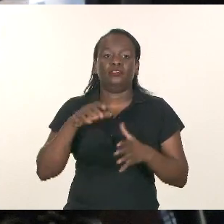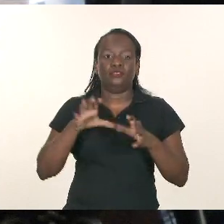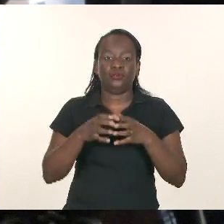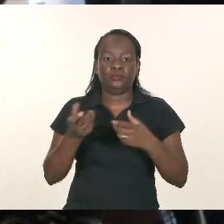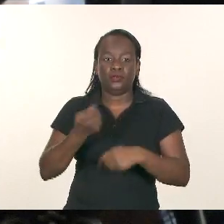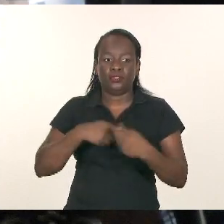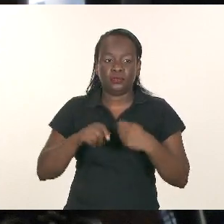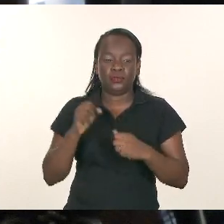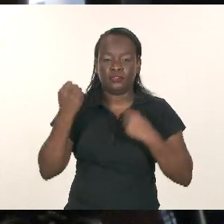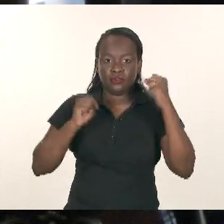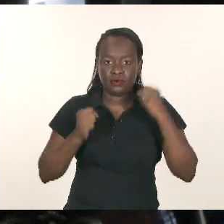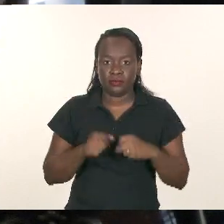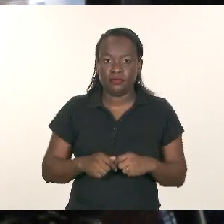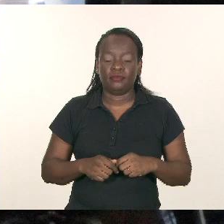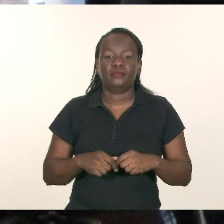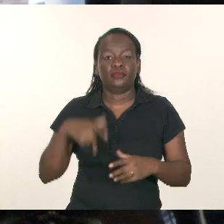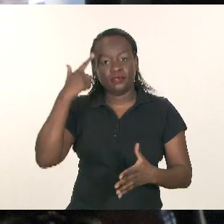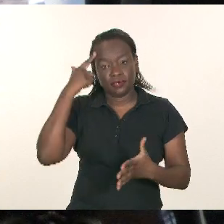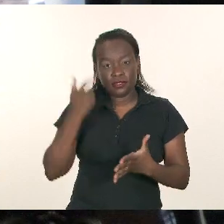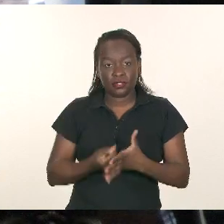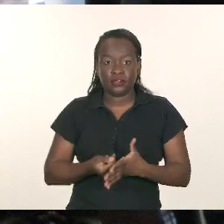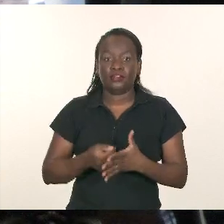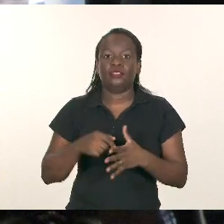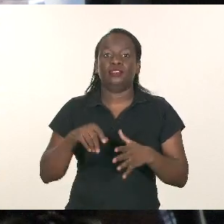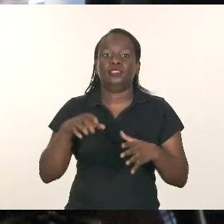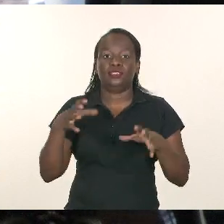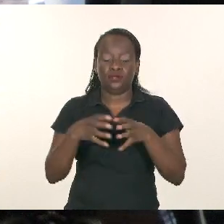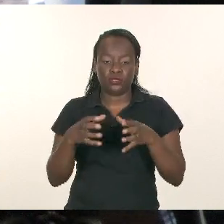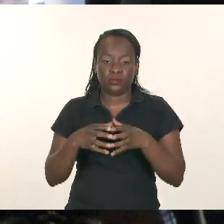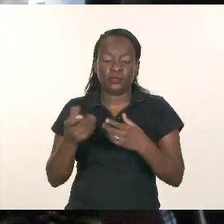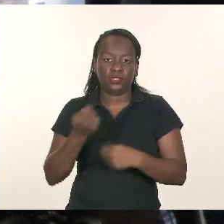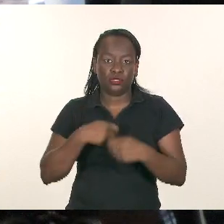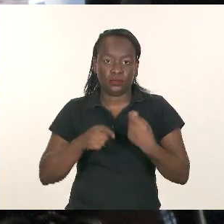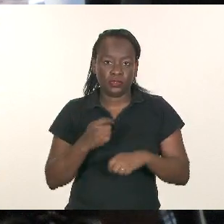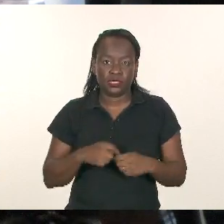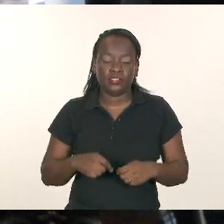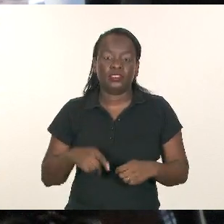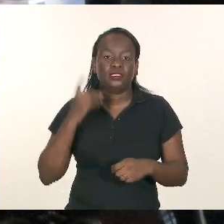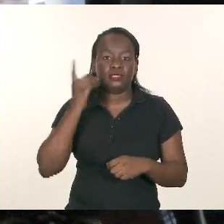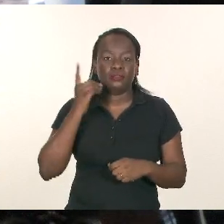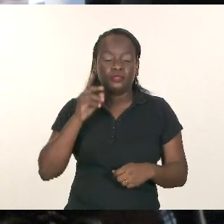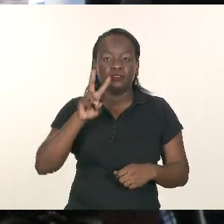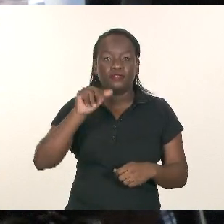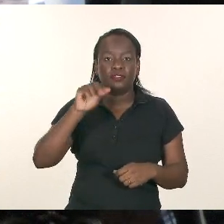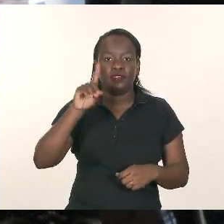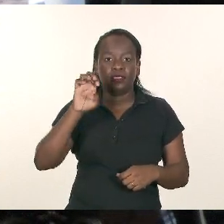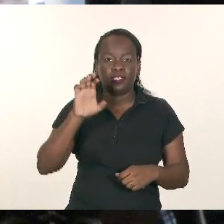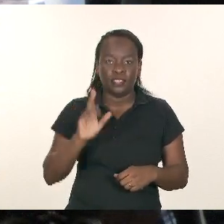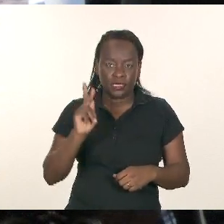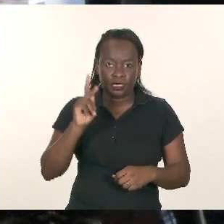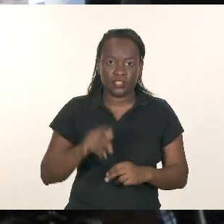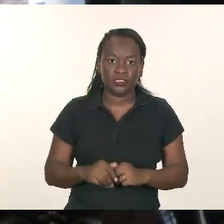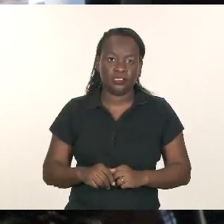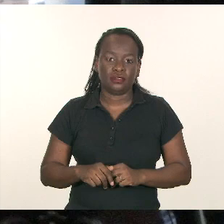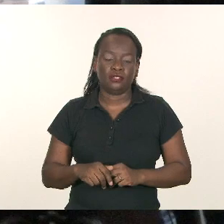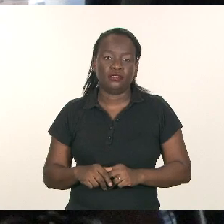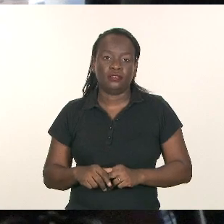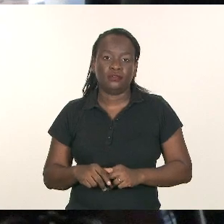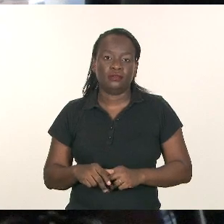Indústria e Comércio. Para emitir parecer pela Comissão de Economia, deputado Waldeck Carneiro.